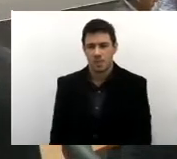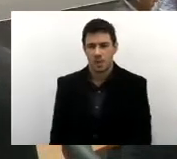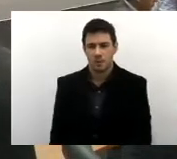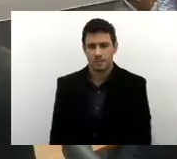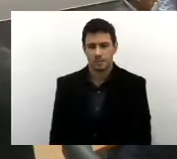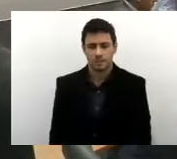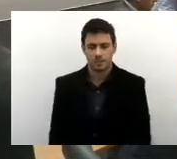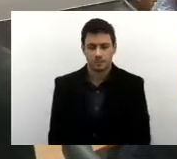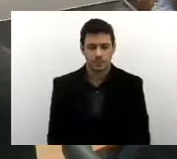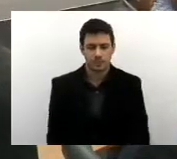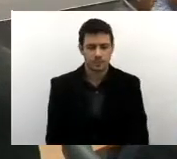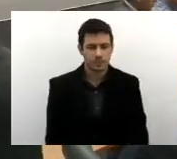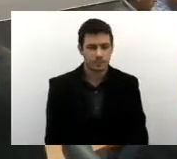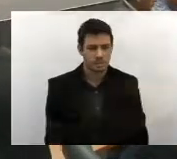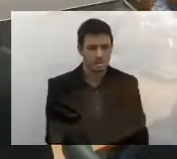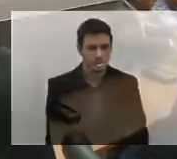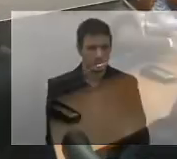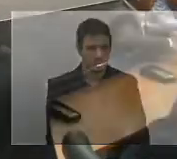Tchau.